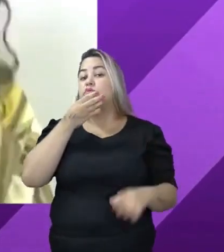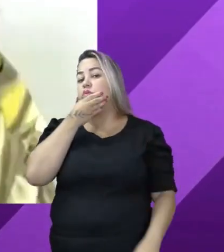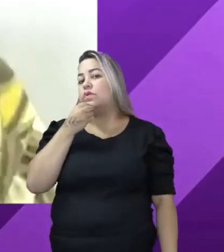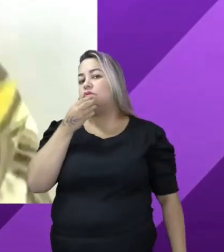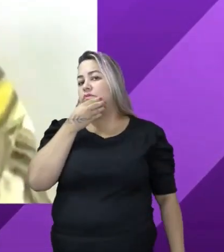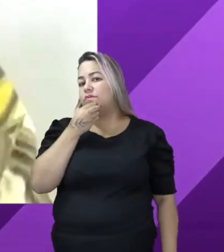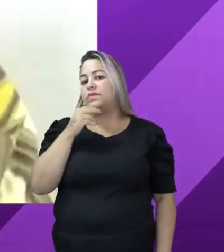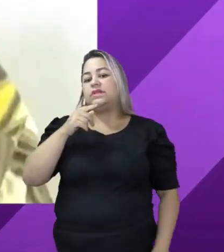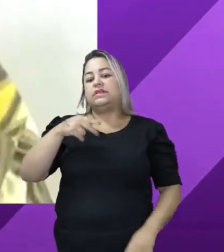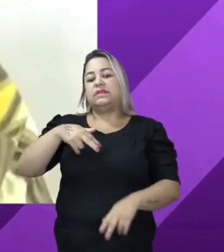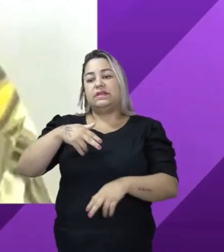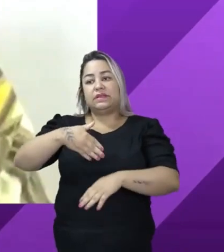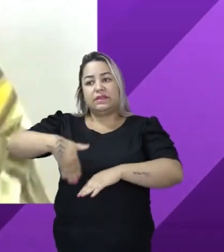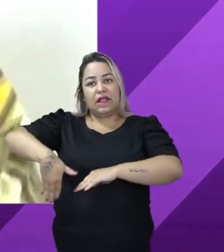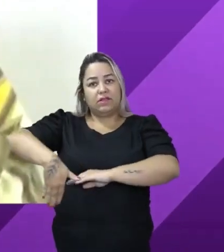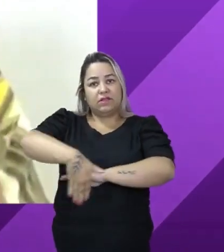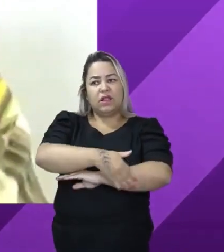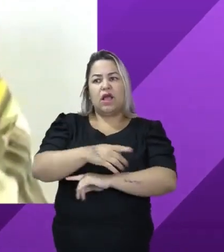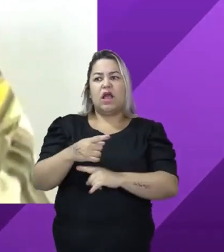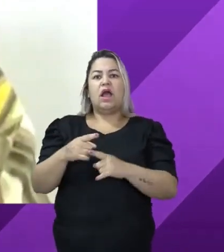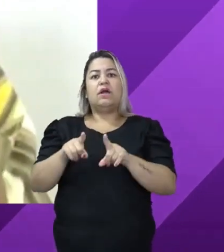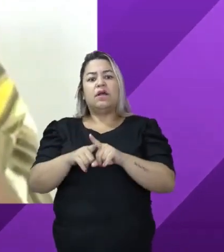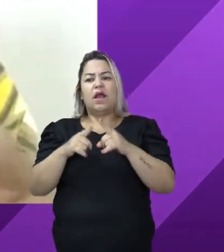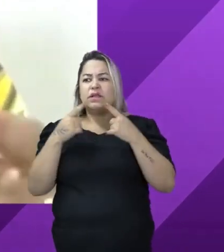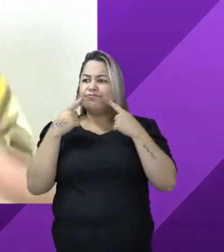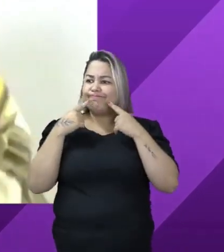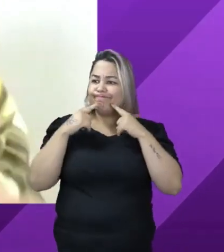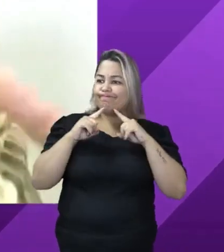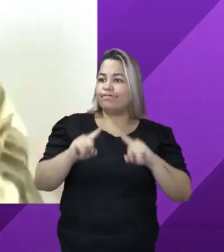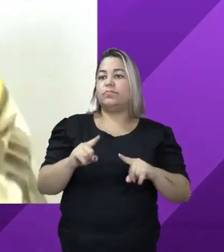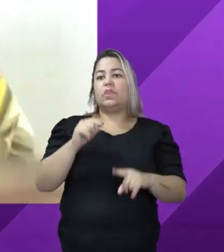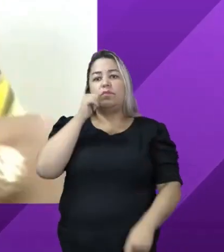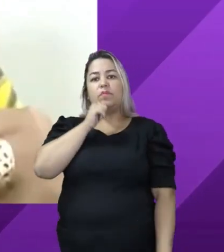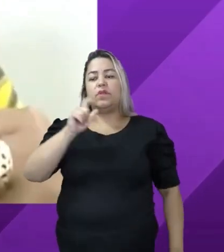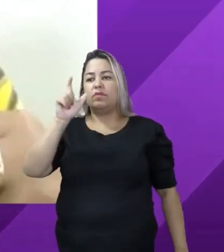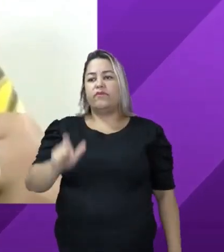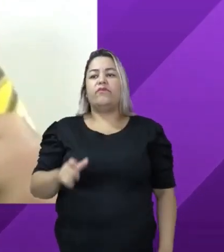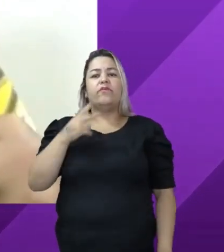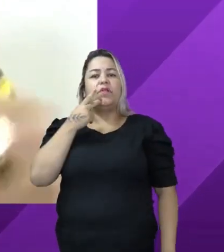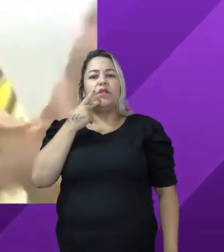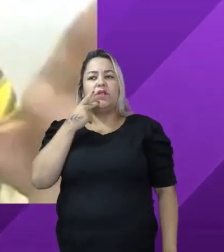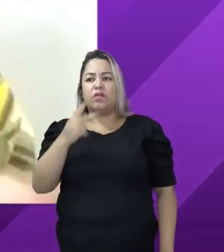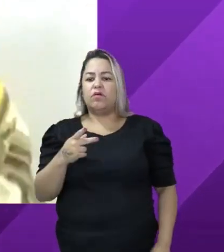está na rua, xinga essa mulher, tece comentários